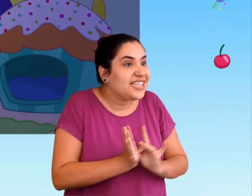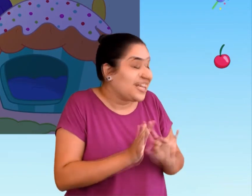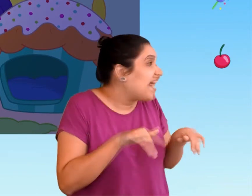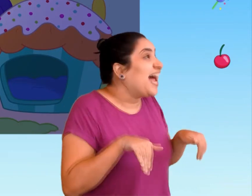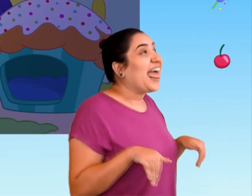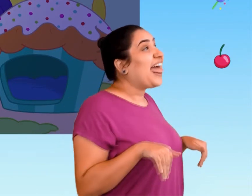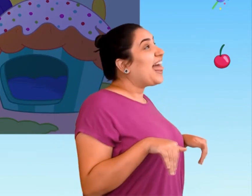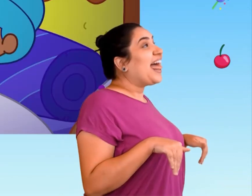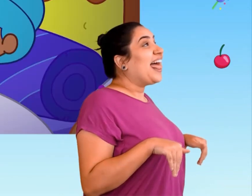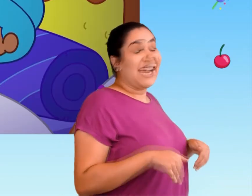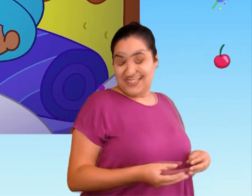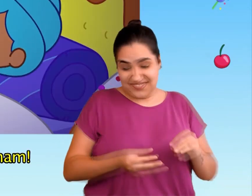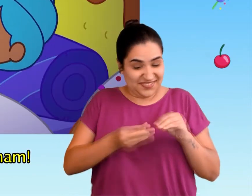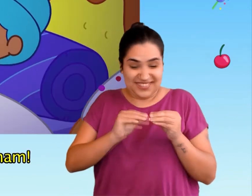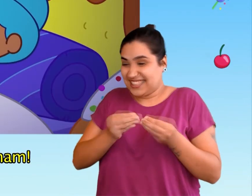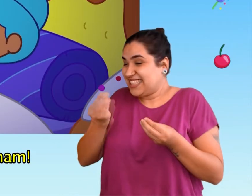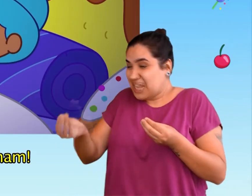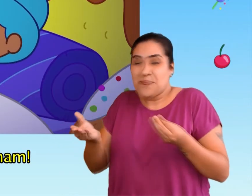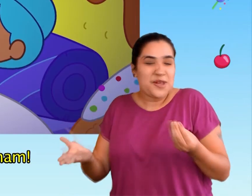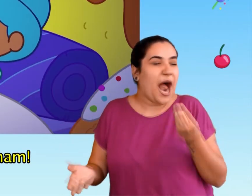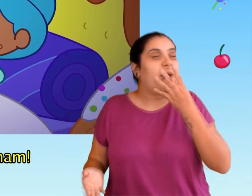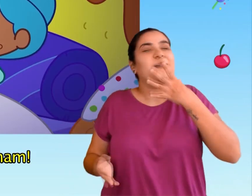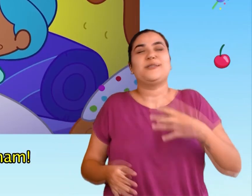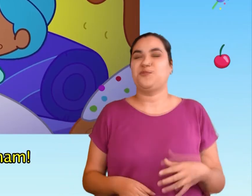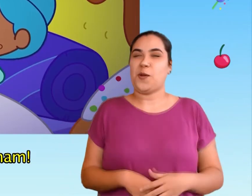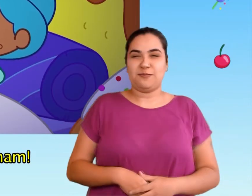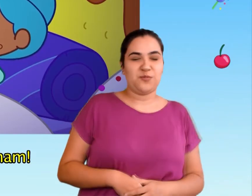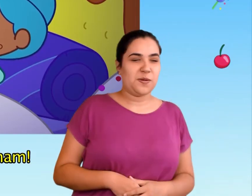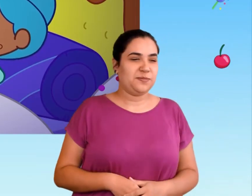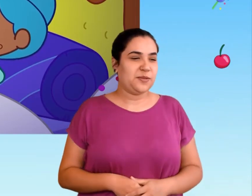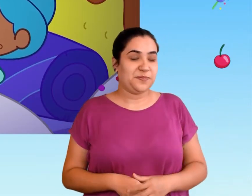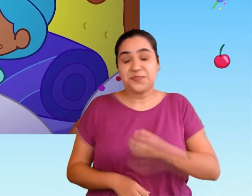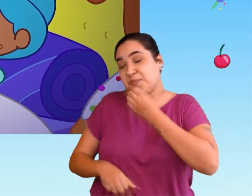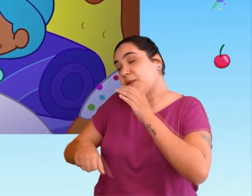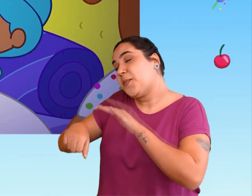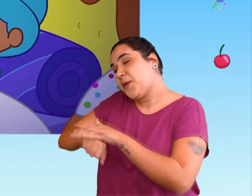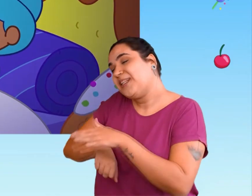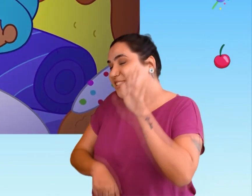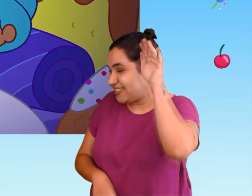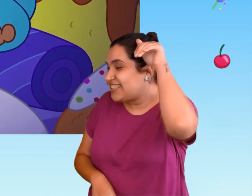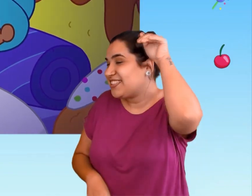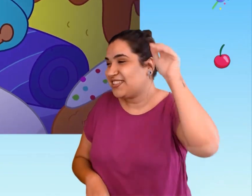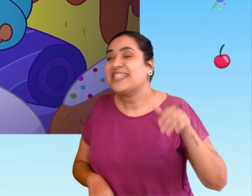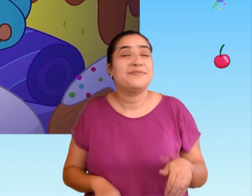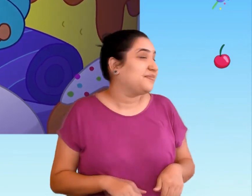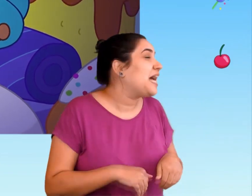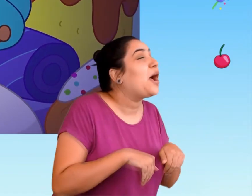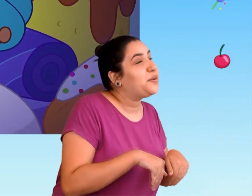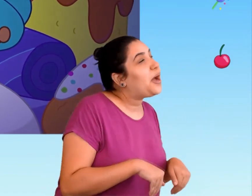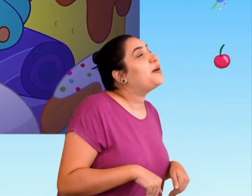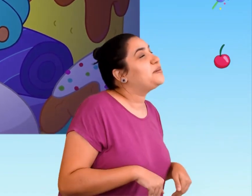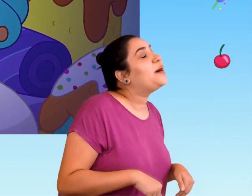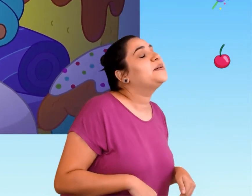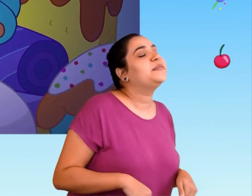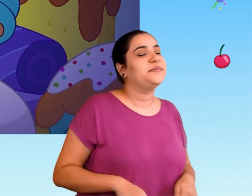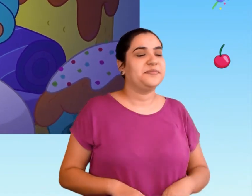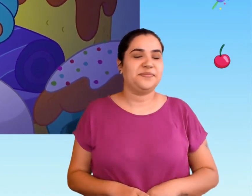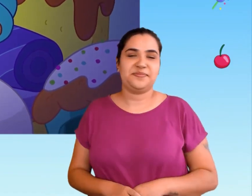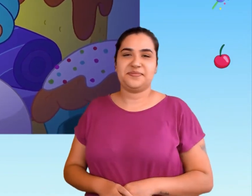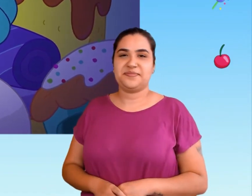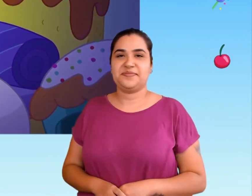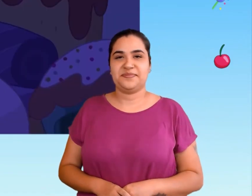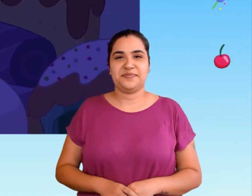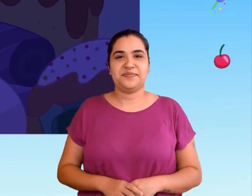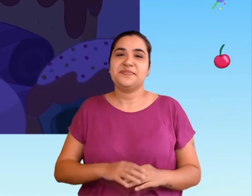verdade? Toma, Doce Cookie. Boa noite, Doce Cookie.